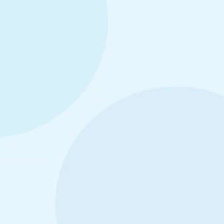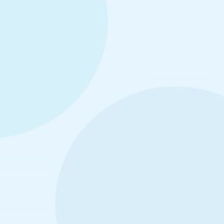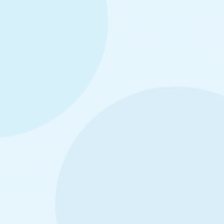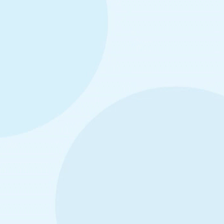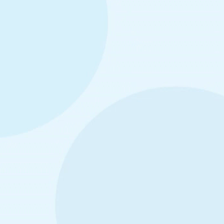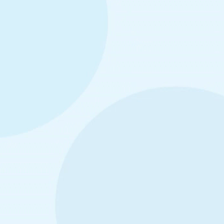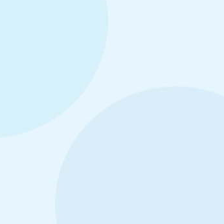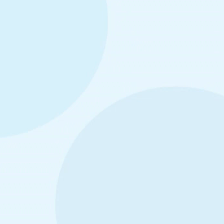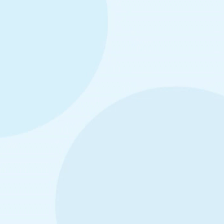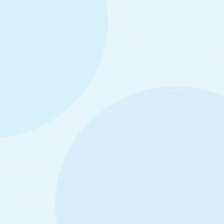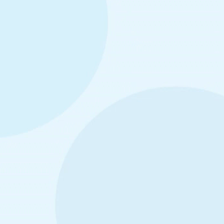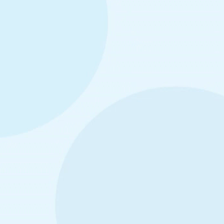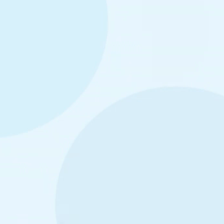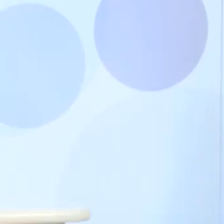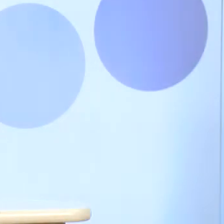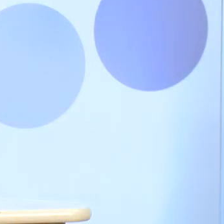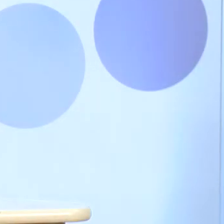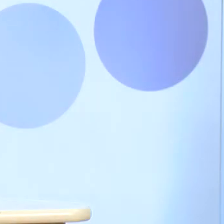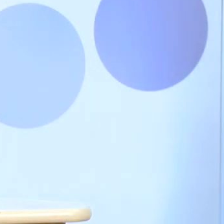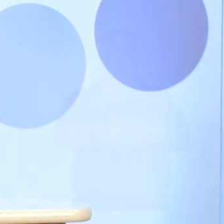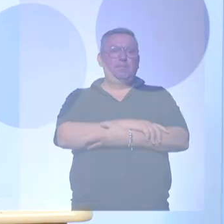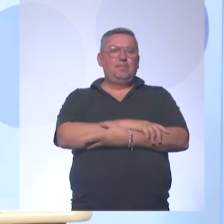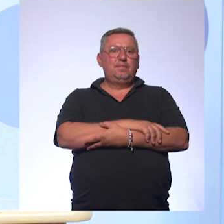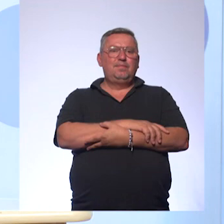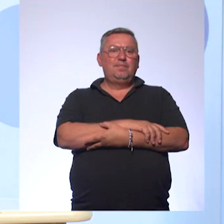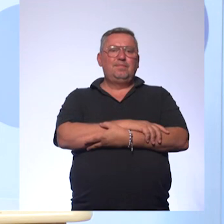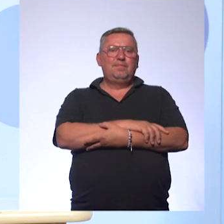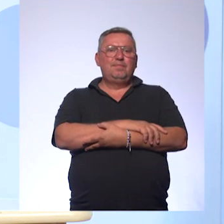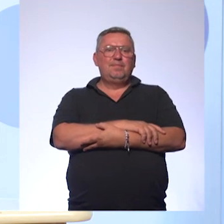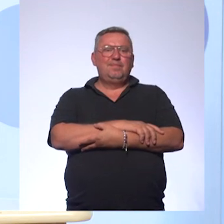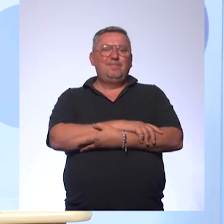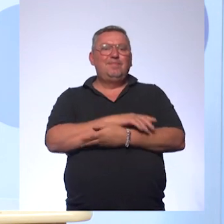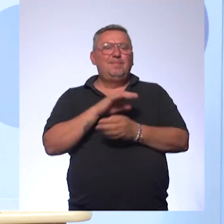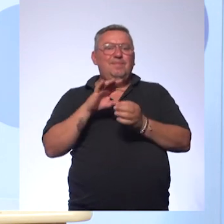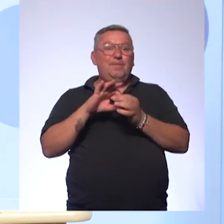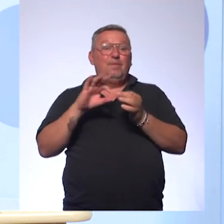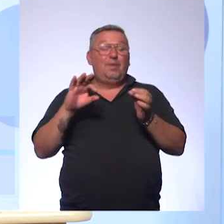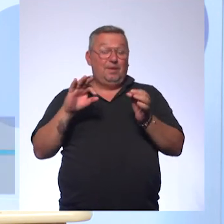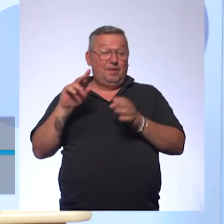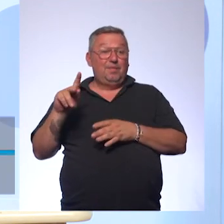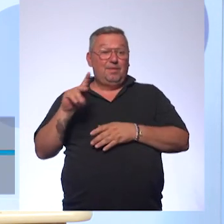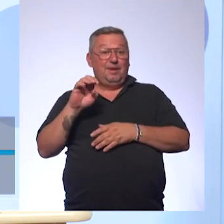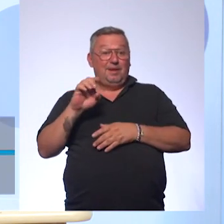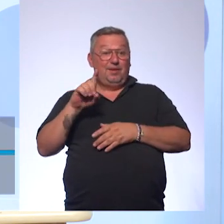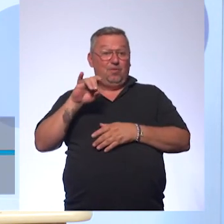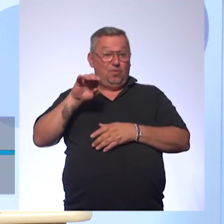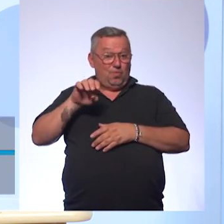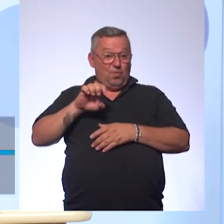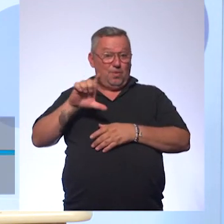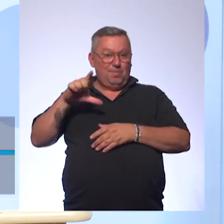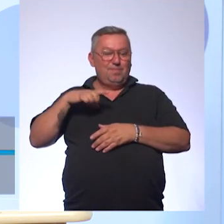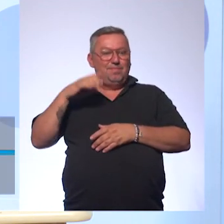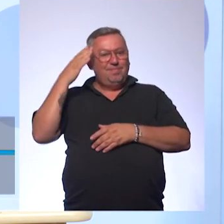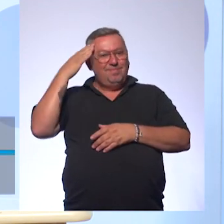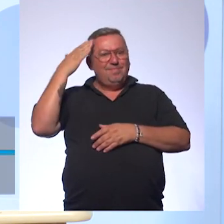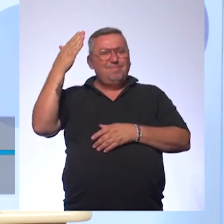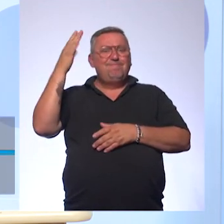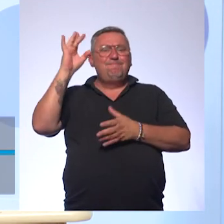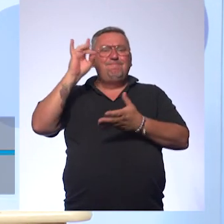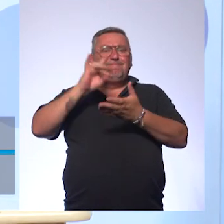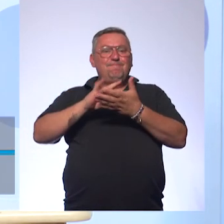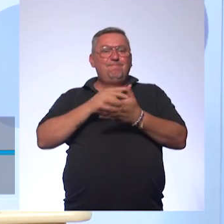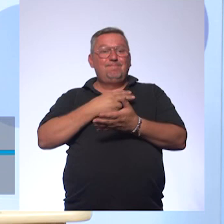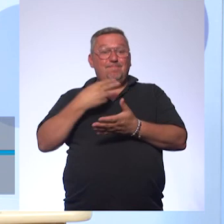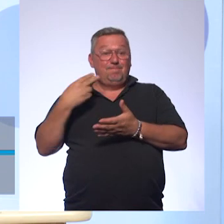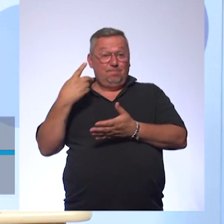as manifestações que vocês têm de carinho, aí que foram vários convites estendidos, viu, Edjoel? Que para a bom. gente visitar as cidades e tudo bom.